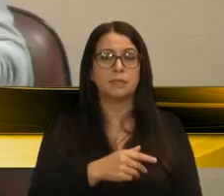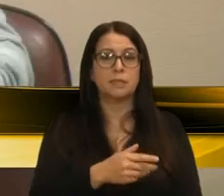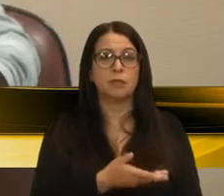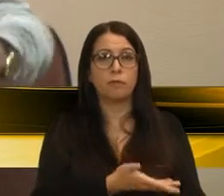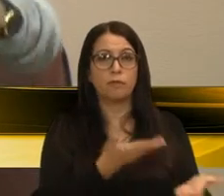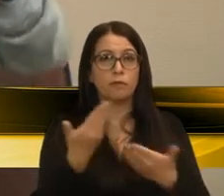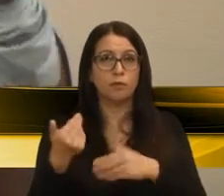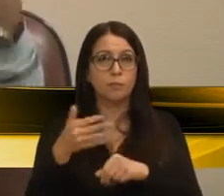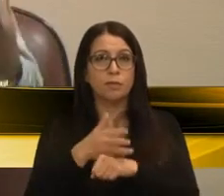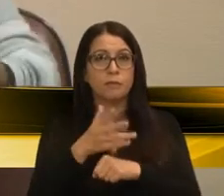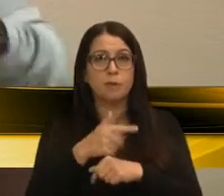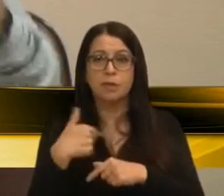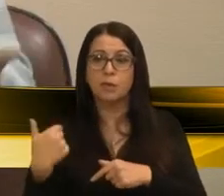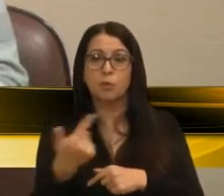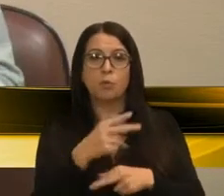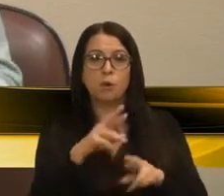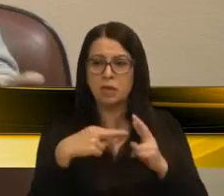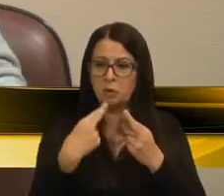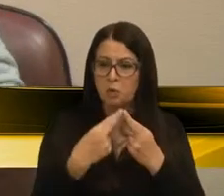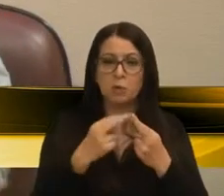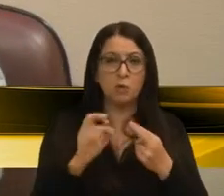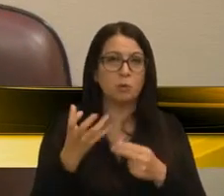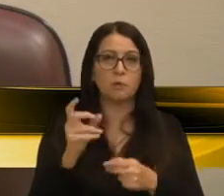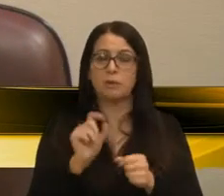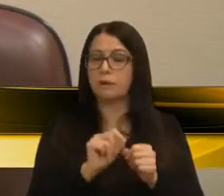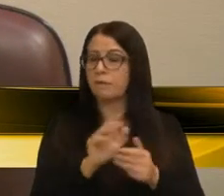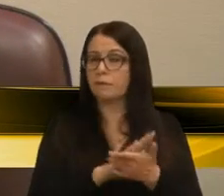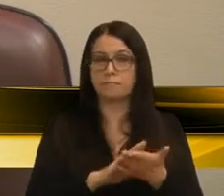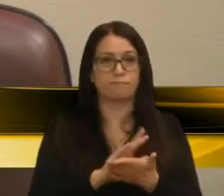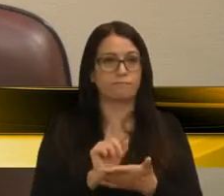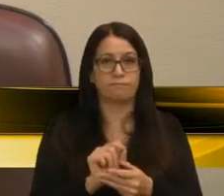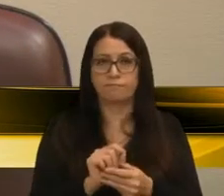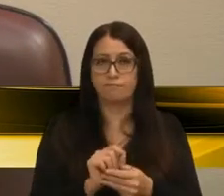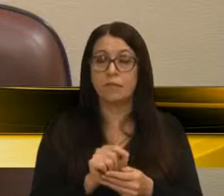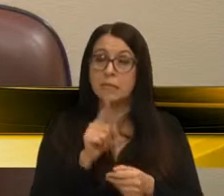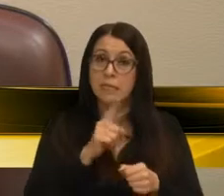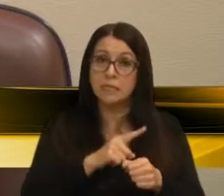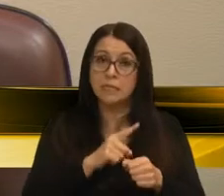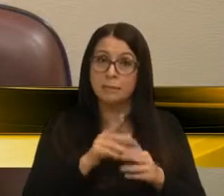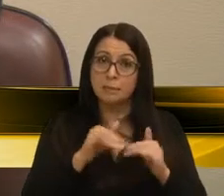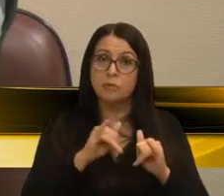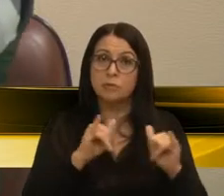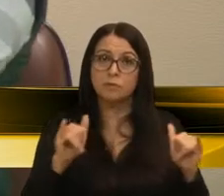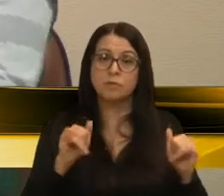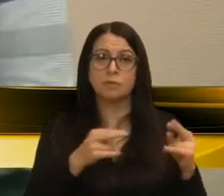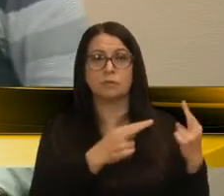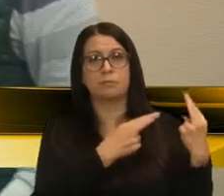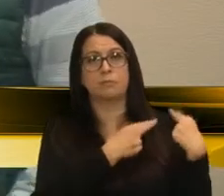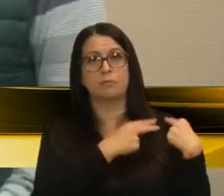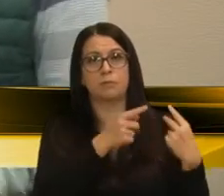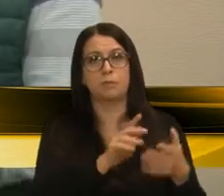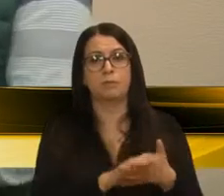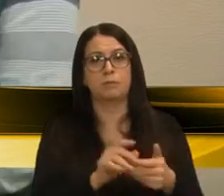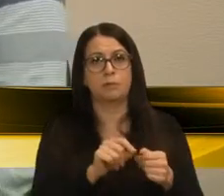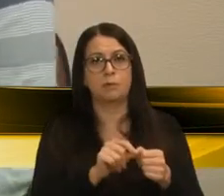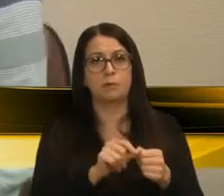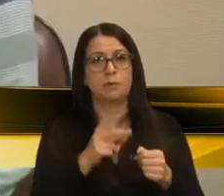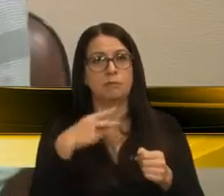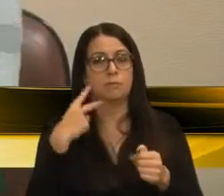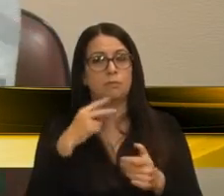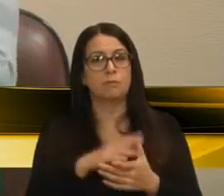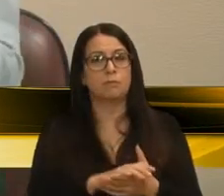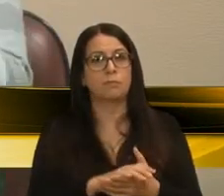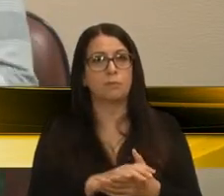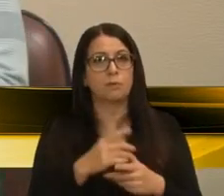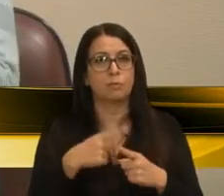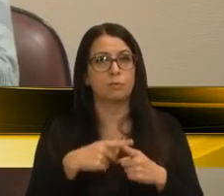convite para participar de alguma reunião no transcorrer, antes nada foi feito. E esse pedido de informações, responsavelmente feito pelos vereadores,